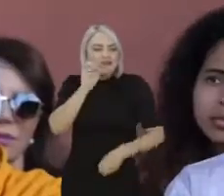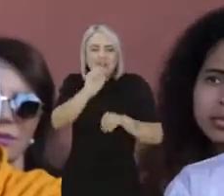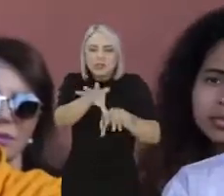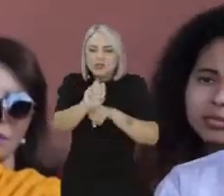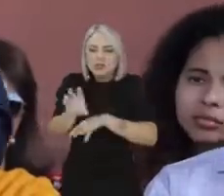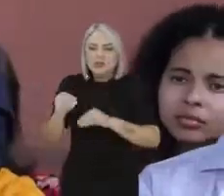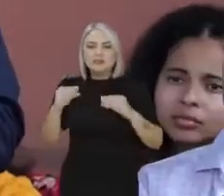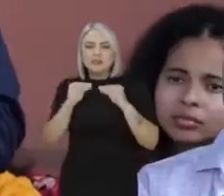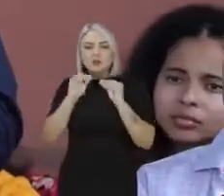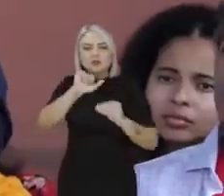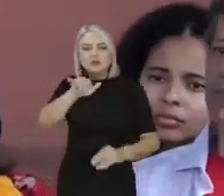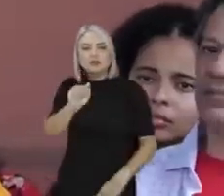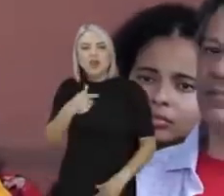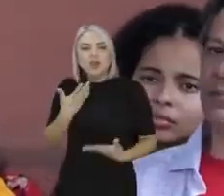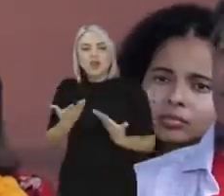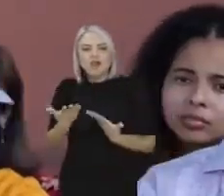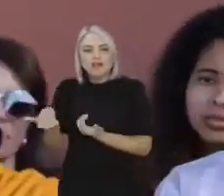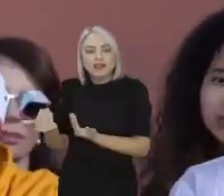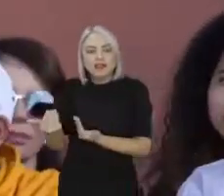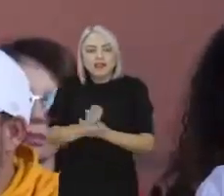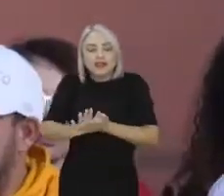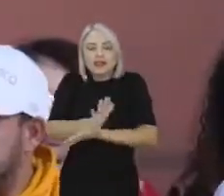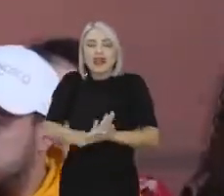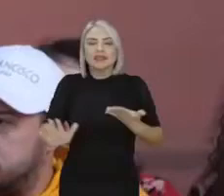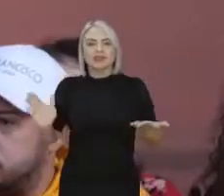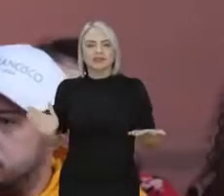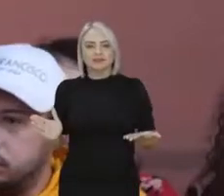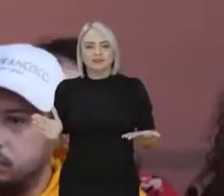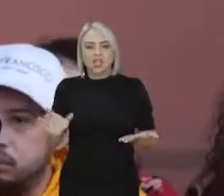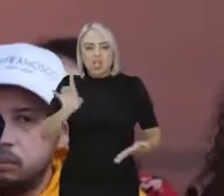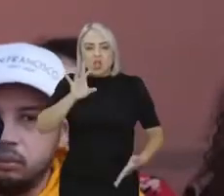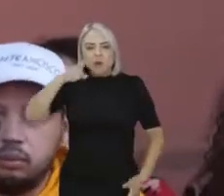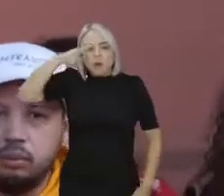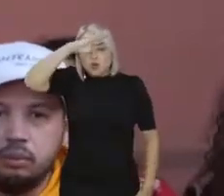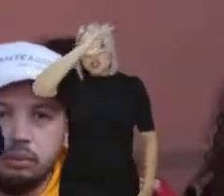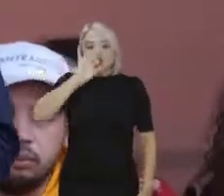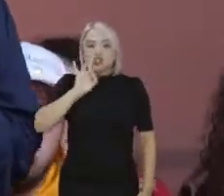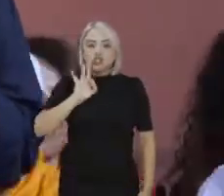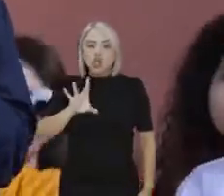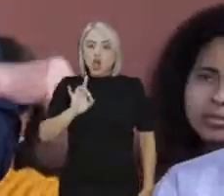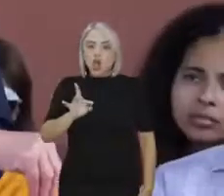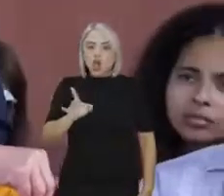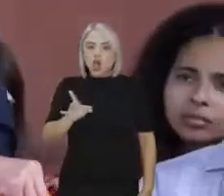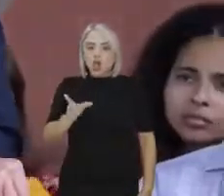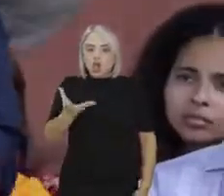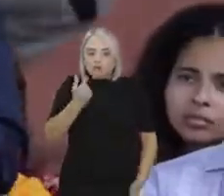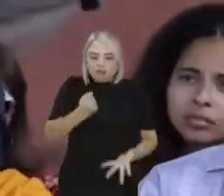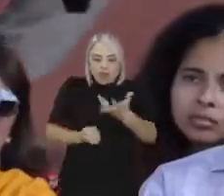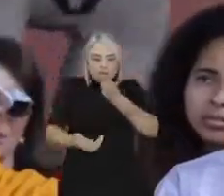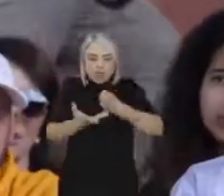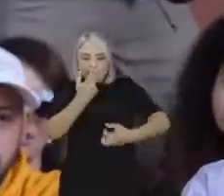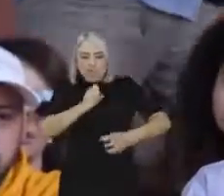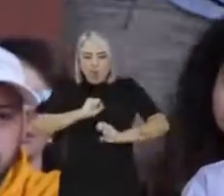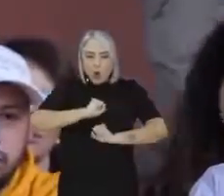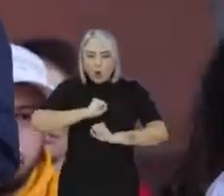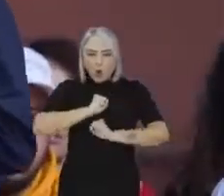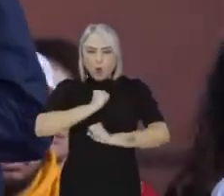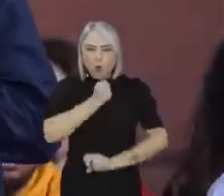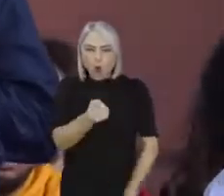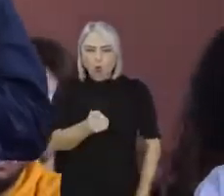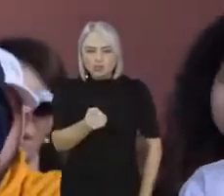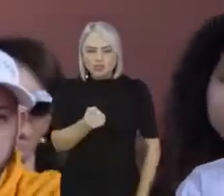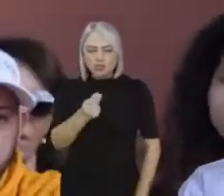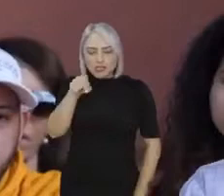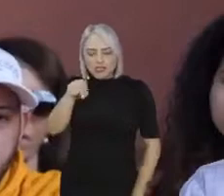não fala nada. Ele se alimenta do ódio que ele e a família dele transmite